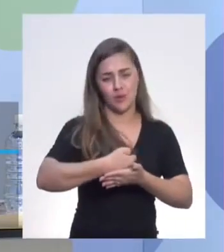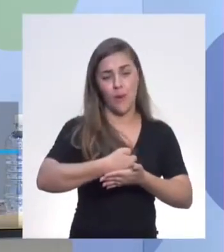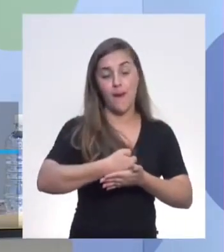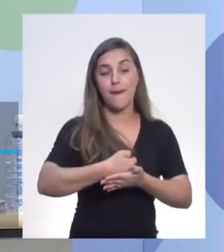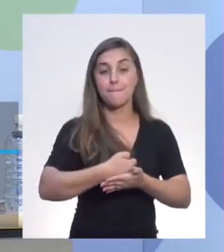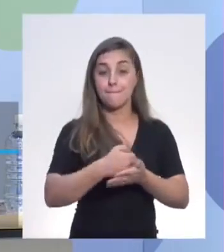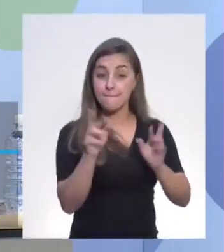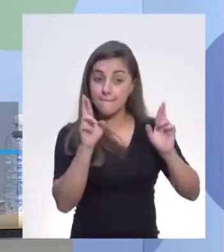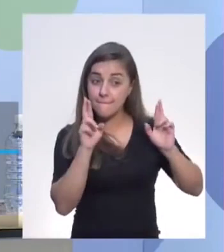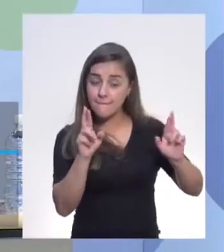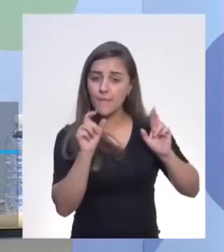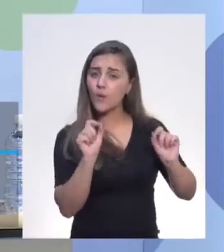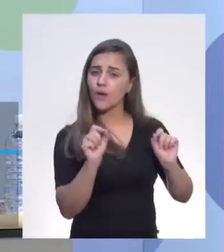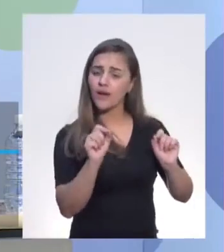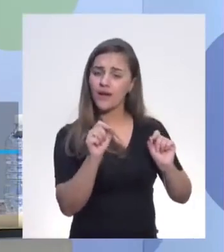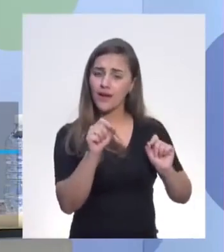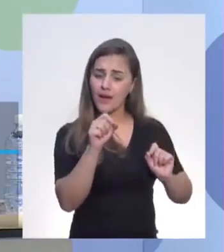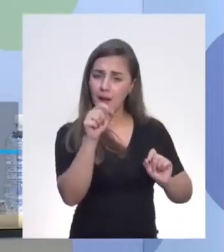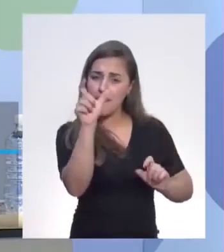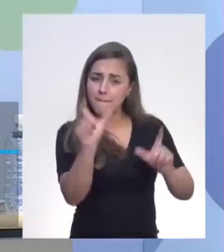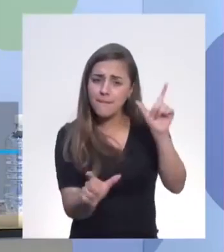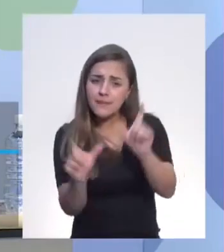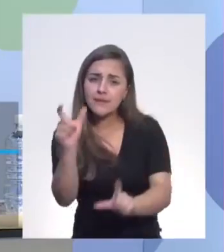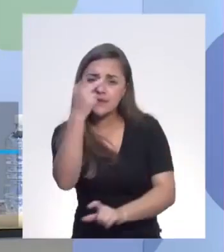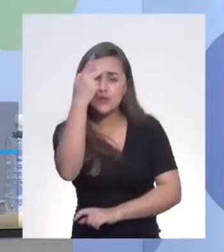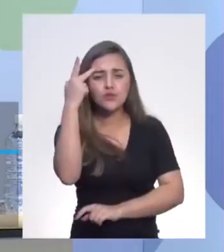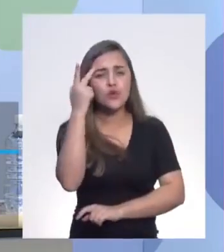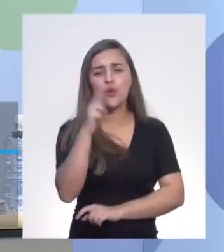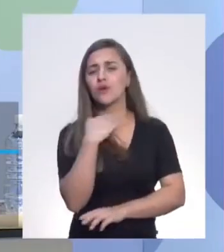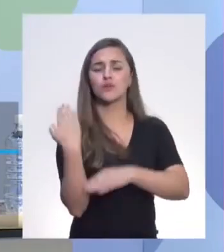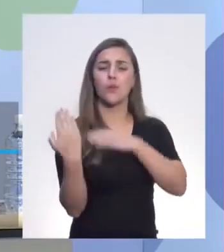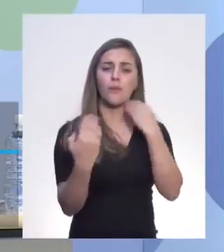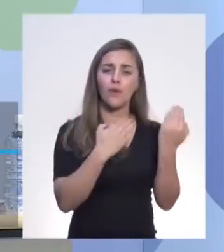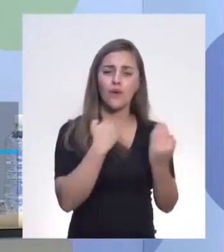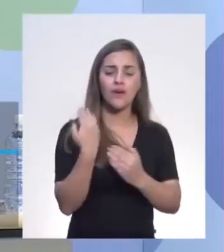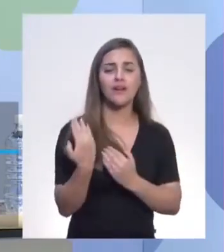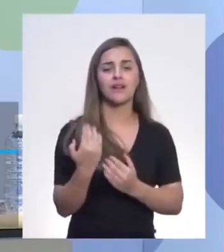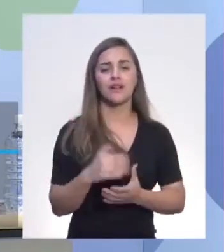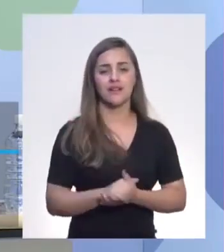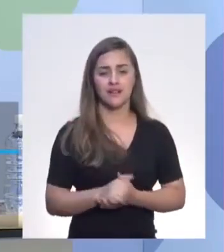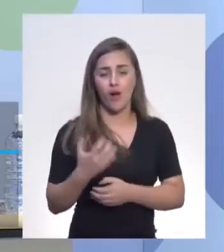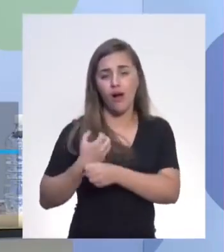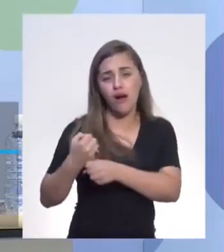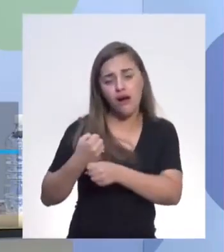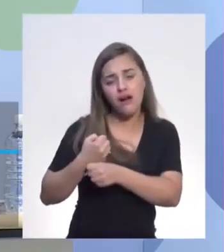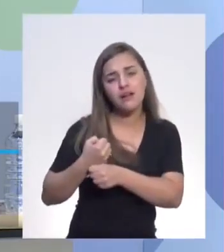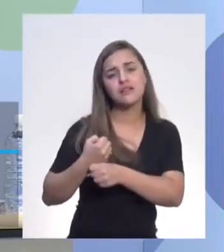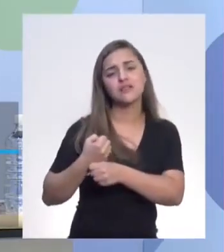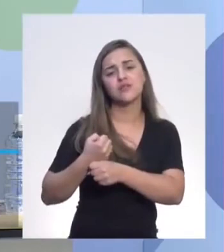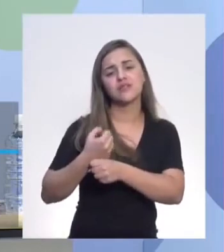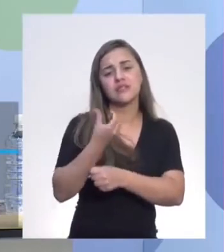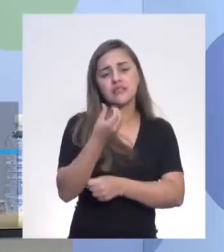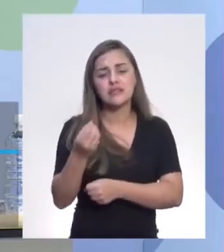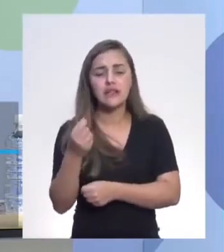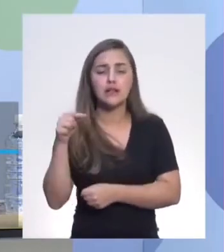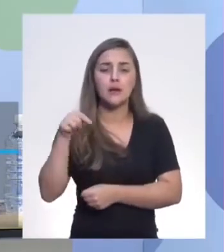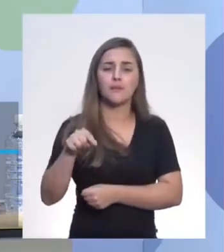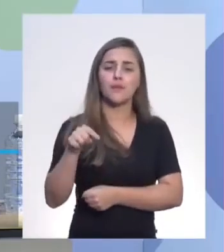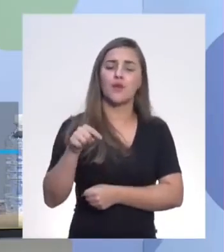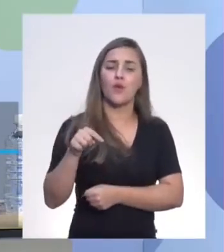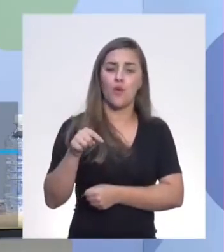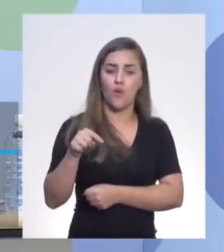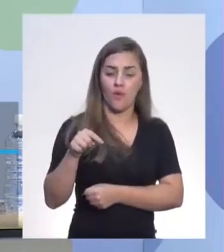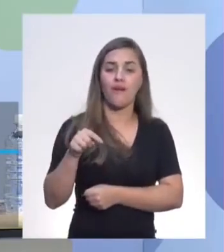no Brasil, né, que nós temos um mapa da violência, 60 mil pessoas assassinadas por ano, e entre esses 60 mil, 70%